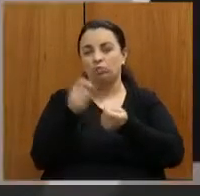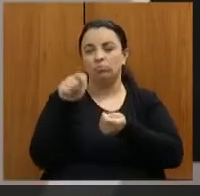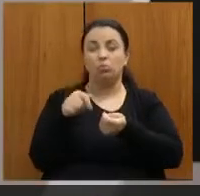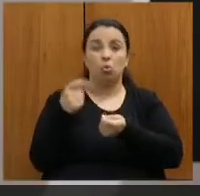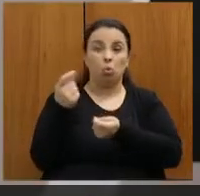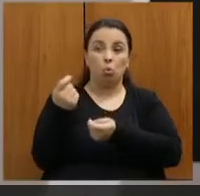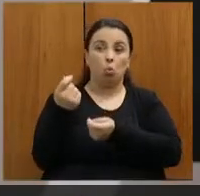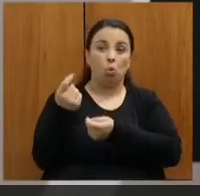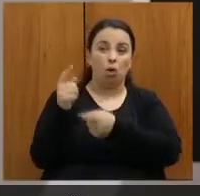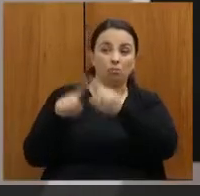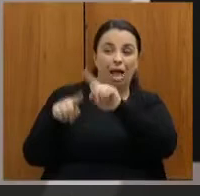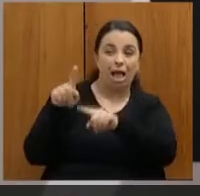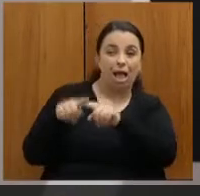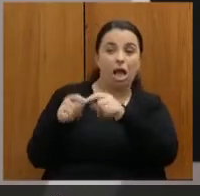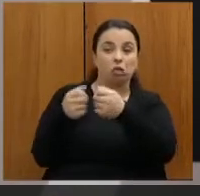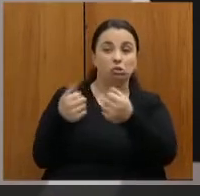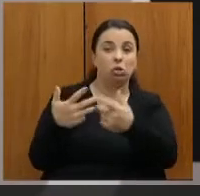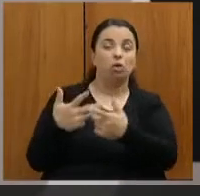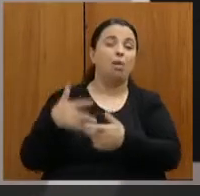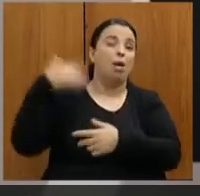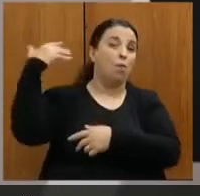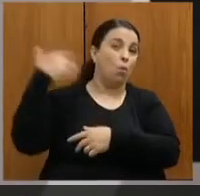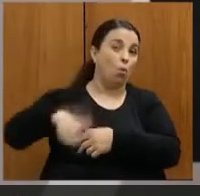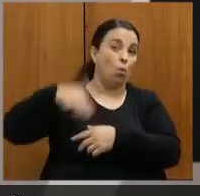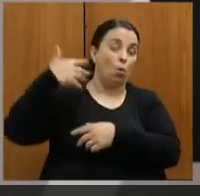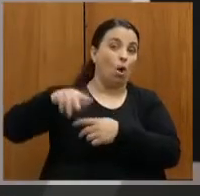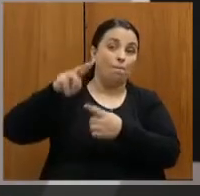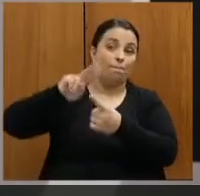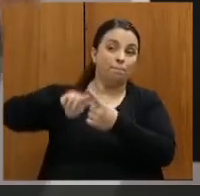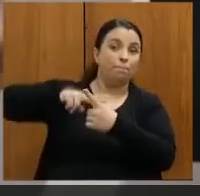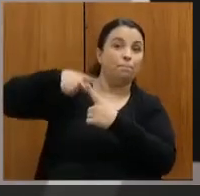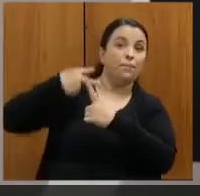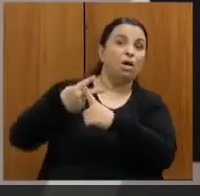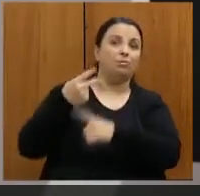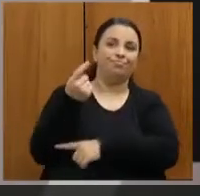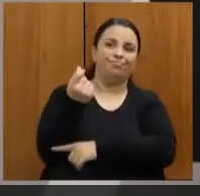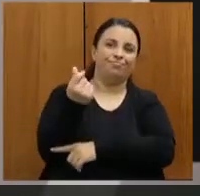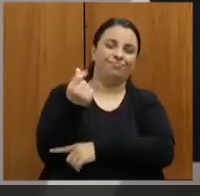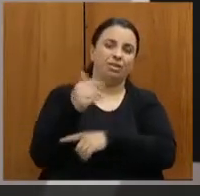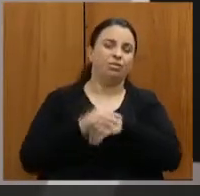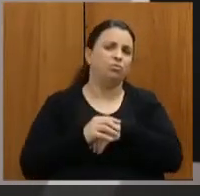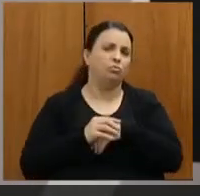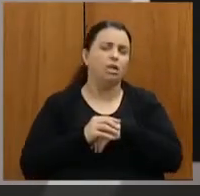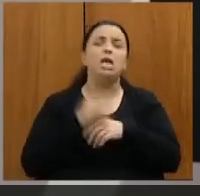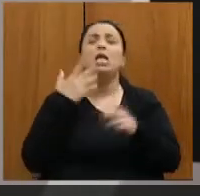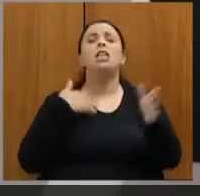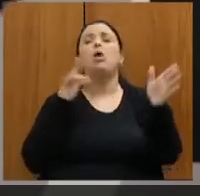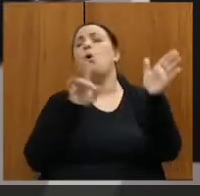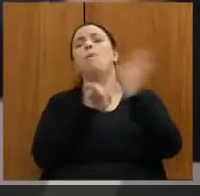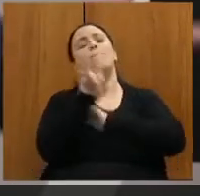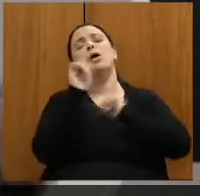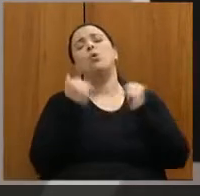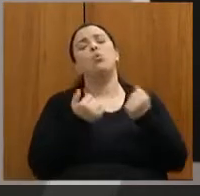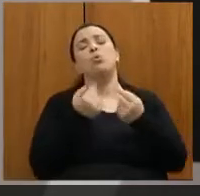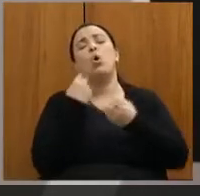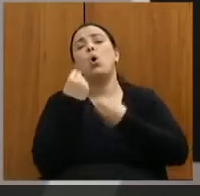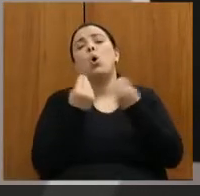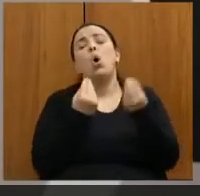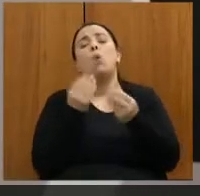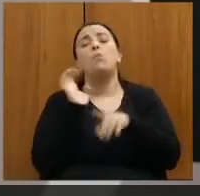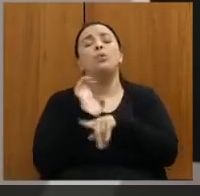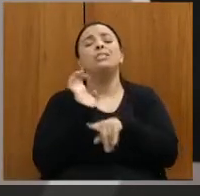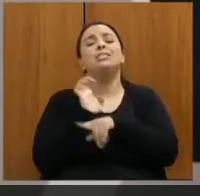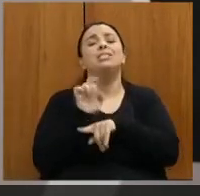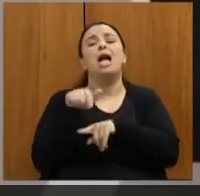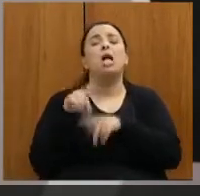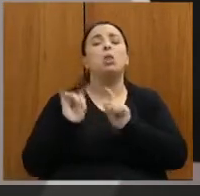sei que essa pergunta tem que fazer para secretário de agricultura e o farei mas eu acho que é que o estado pode fazer para olhar um pouco mais para